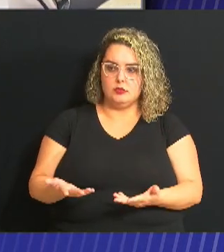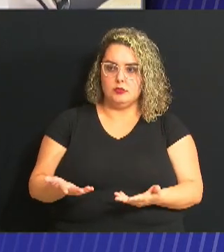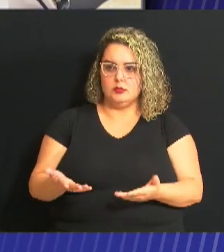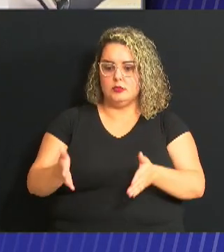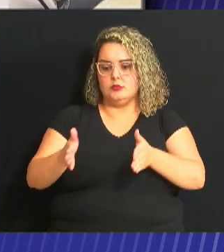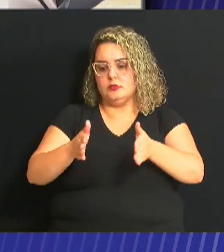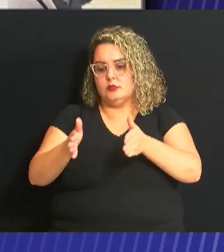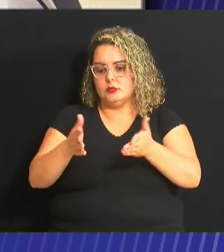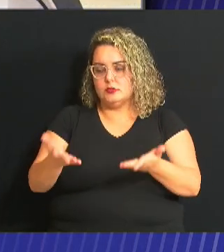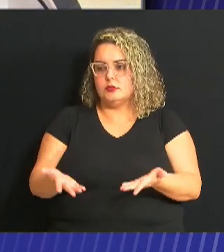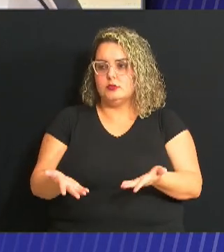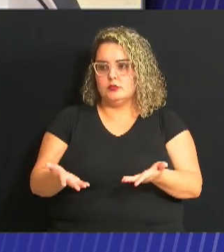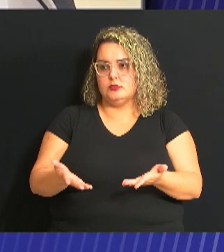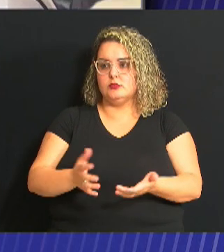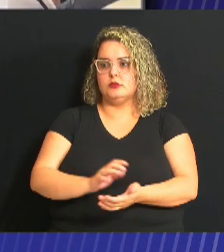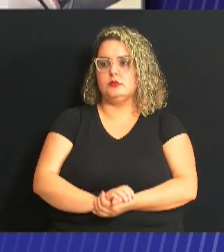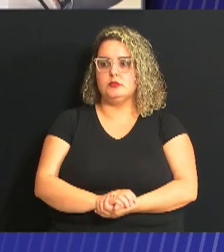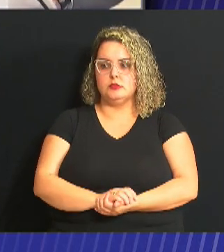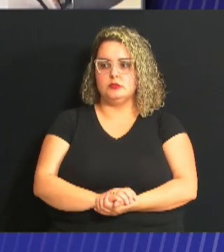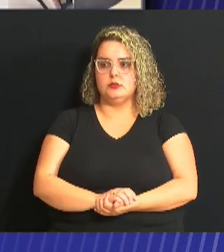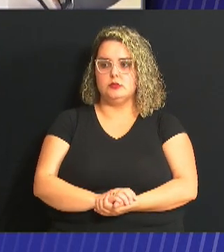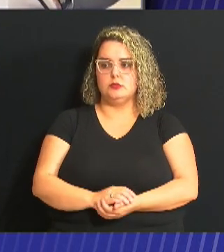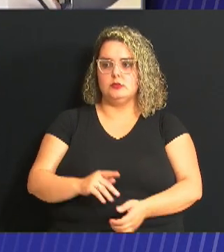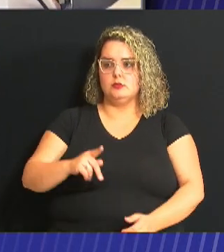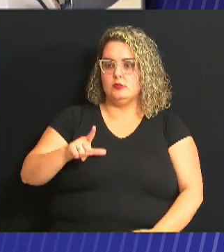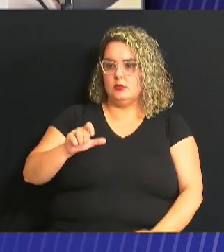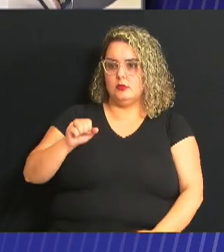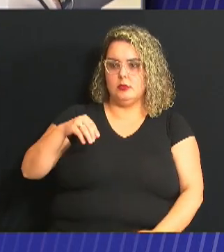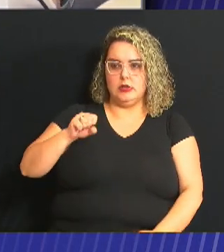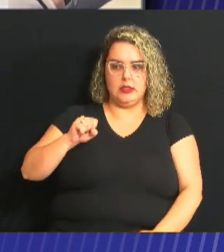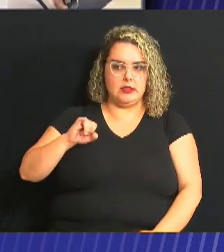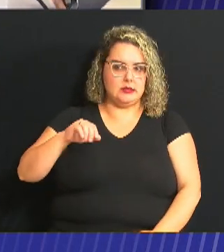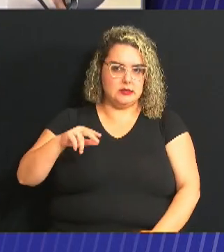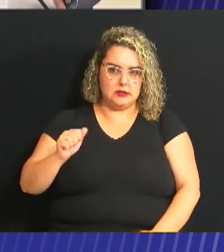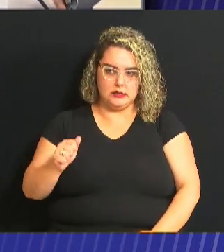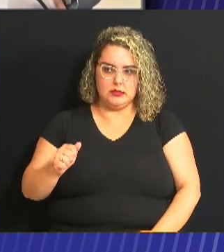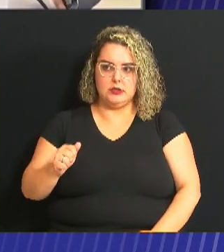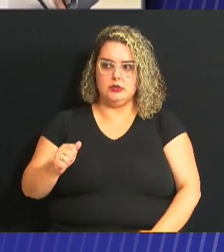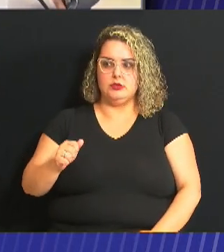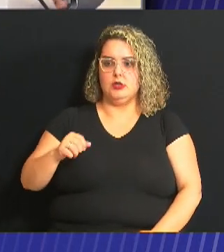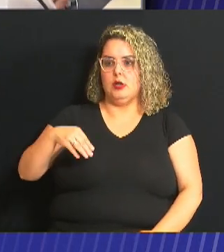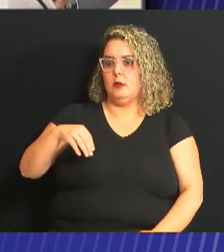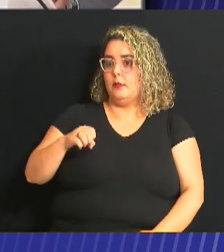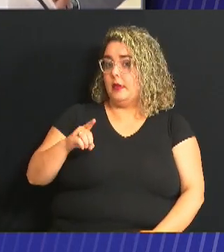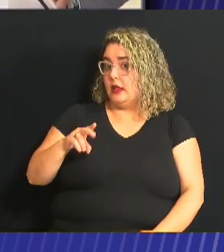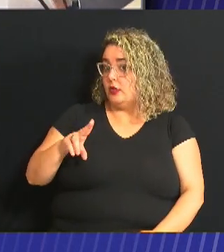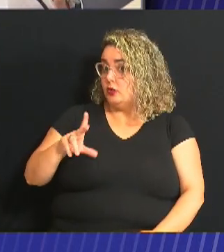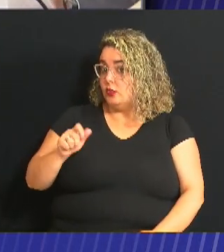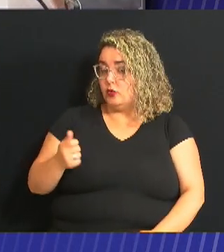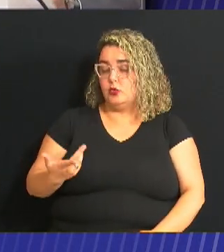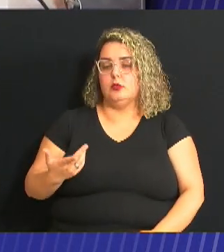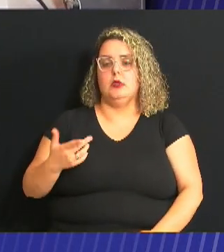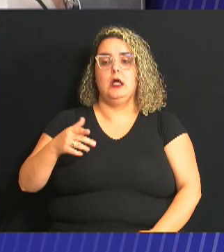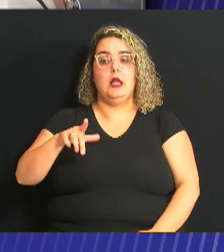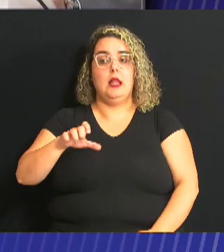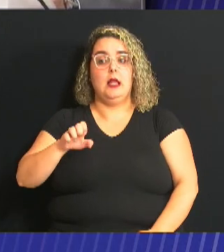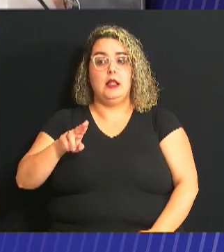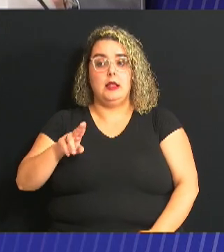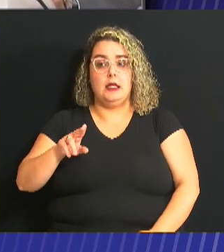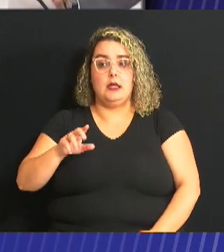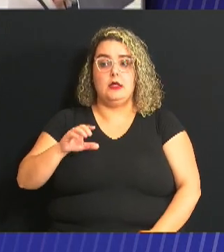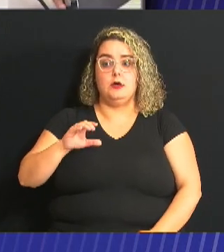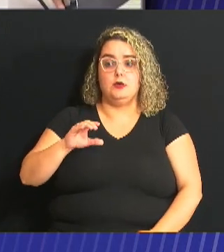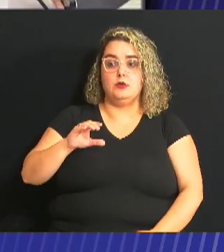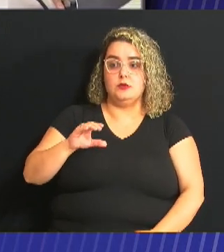de uma aplasia de medula, uma leucemia, que muitas vezes ela pode simular uma gengivite, um sangramento